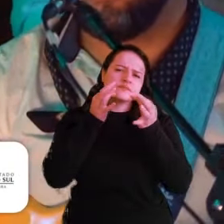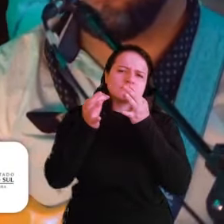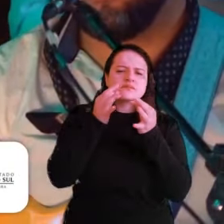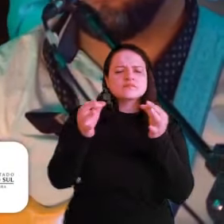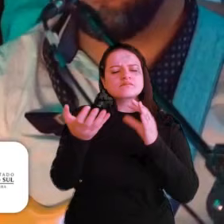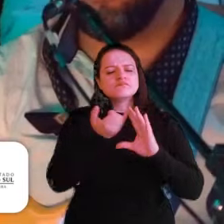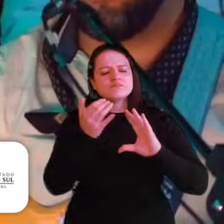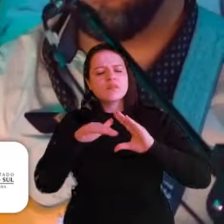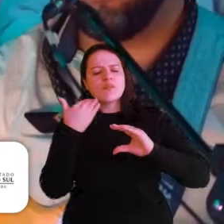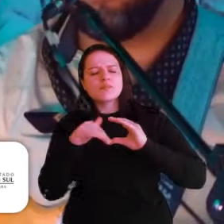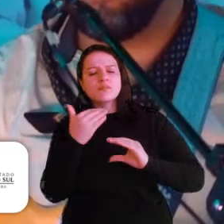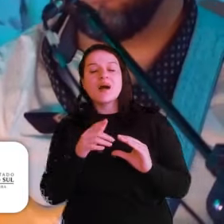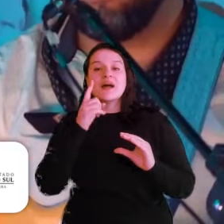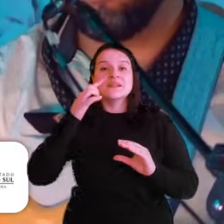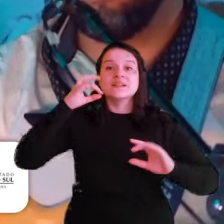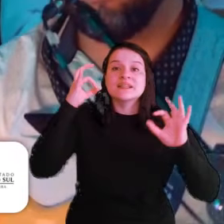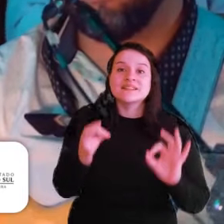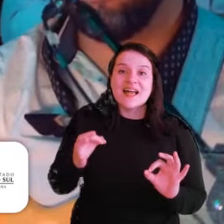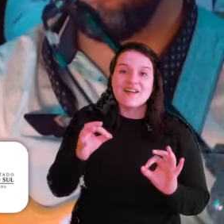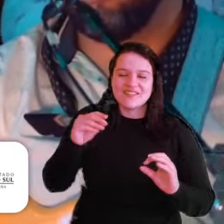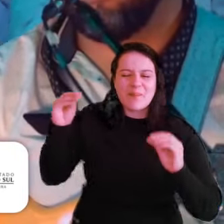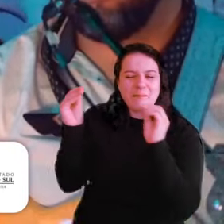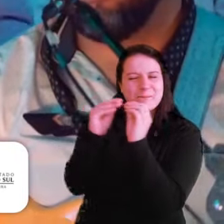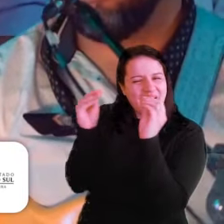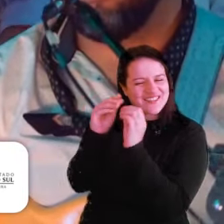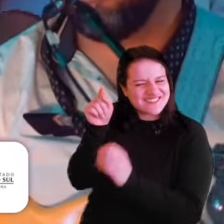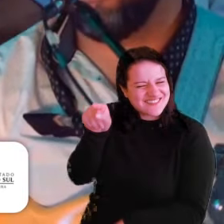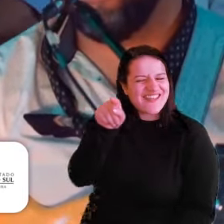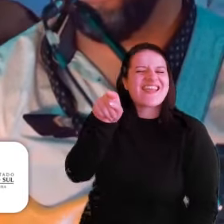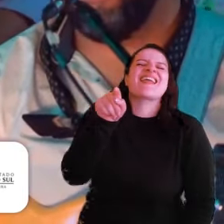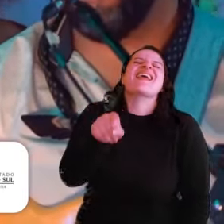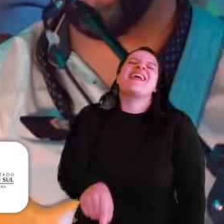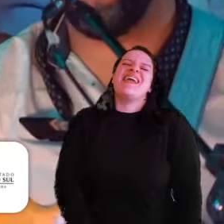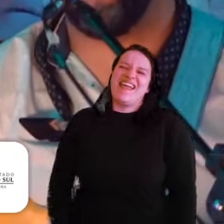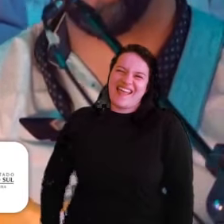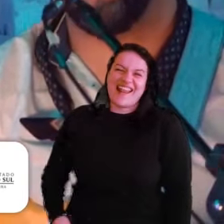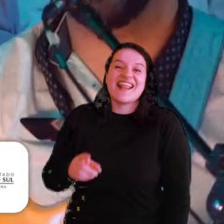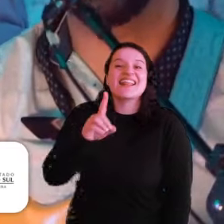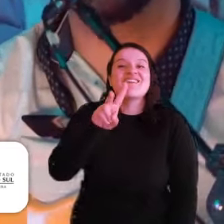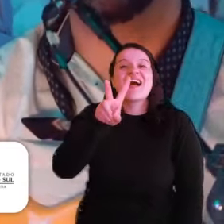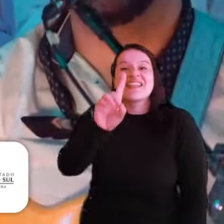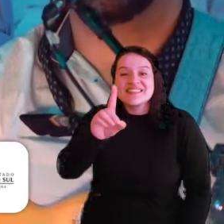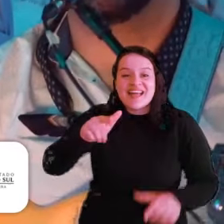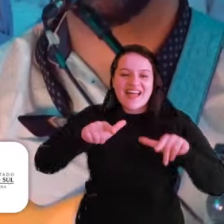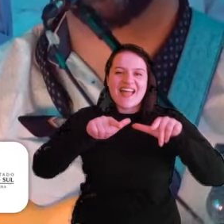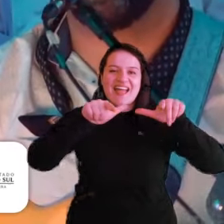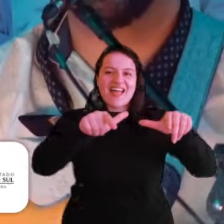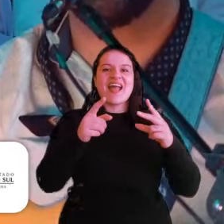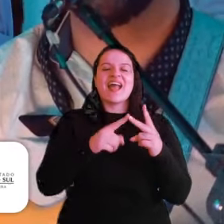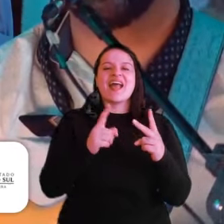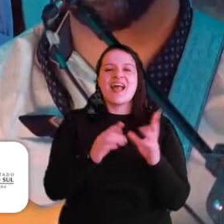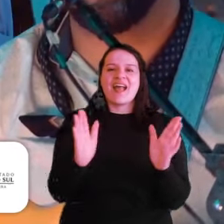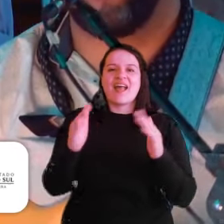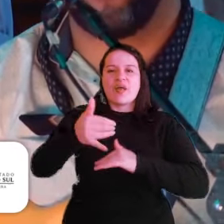tua opinião. E se você acertar, você vai ganhar um baita beijo dele depois. Vai ganhar um DVD do Bordoneio, vai